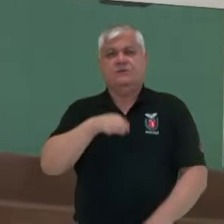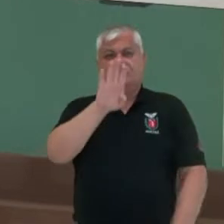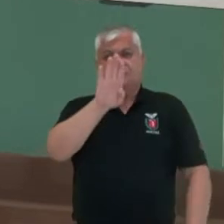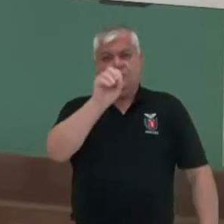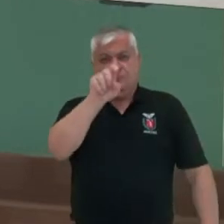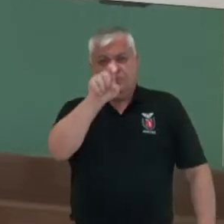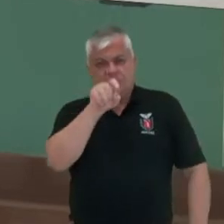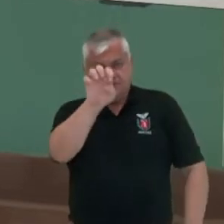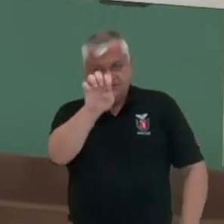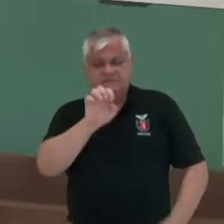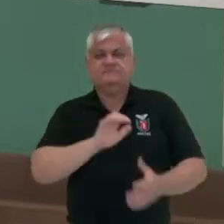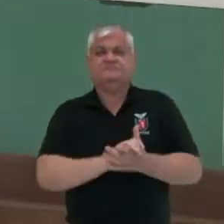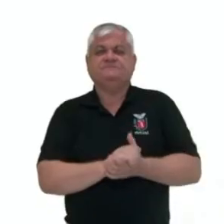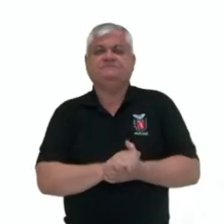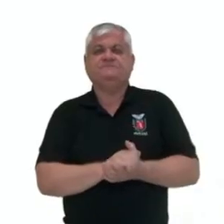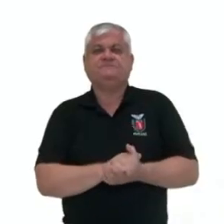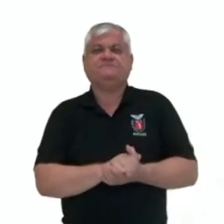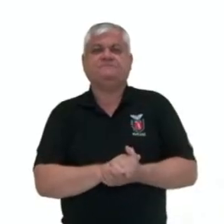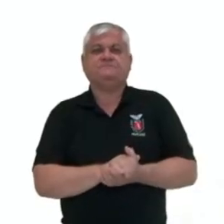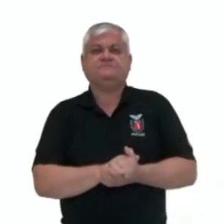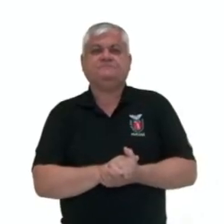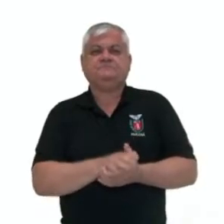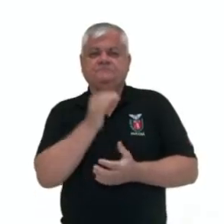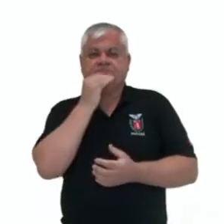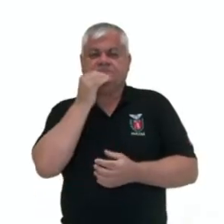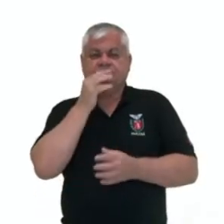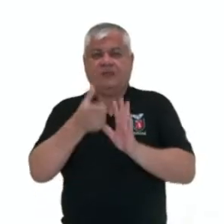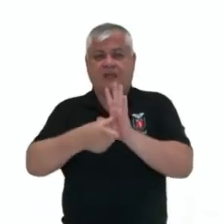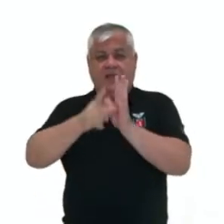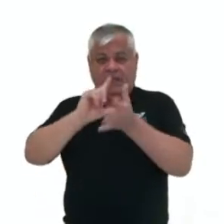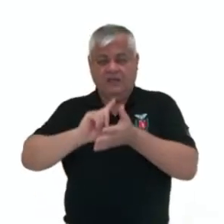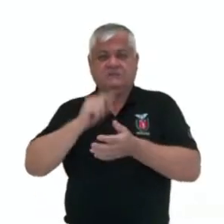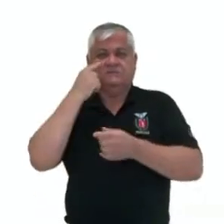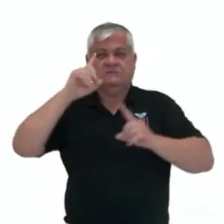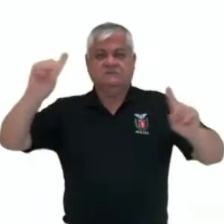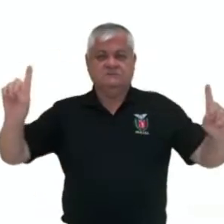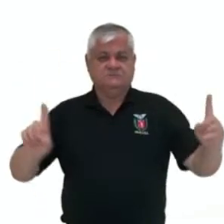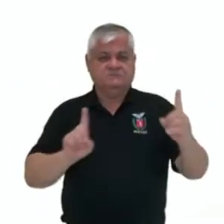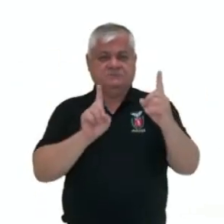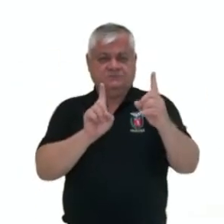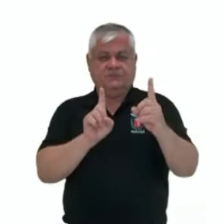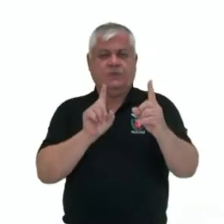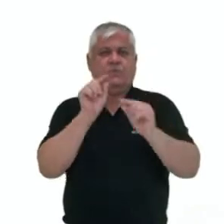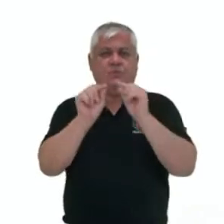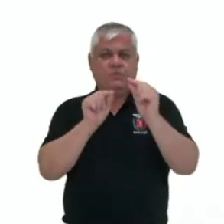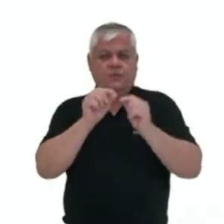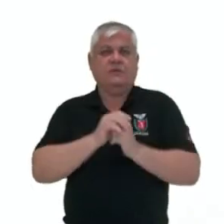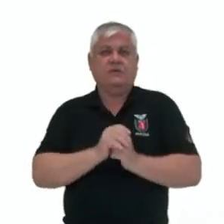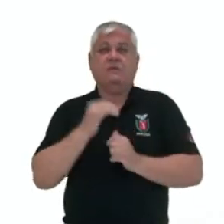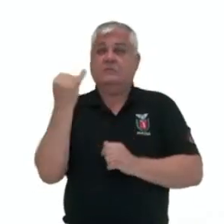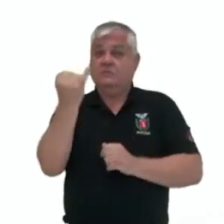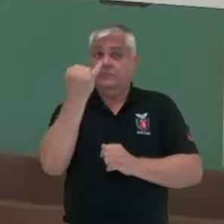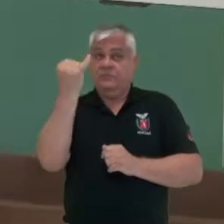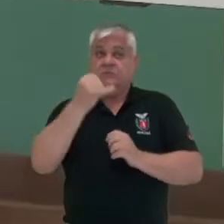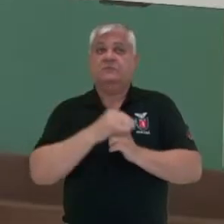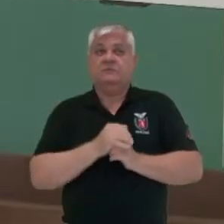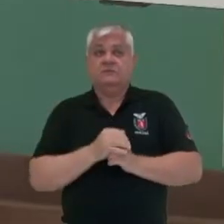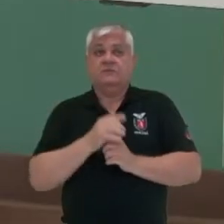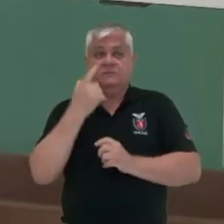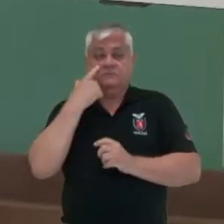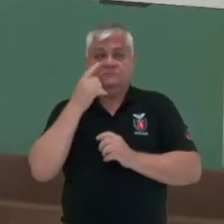na imagem, o boxe. Então, na imagem anterior, só quero mostrar aqui, frisar uma importante informação aqui,